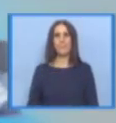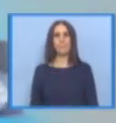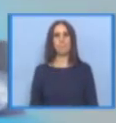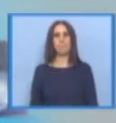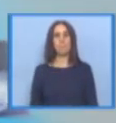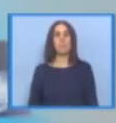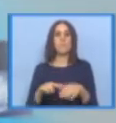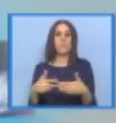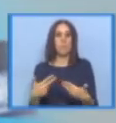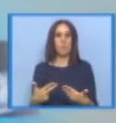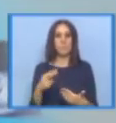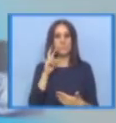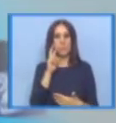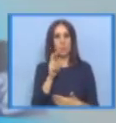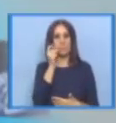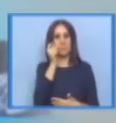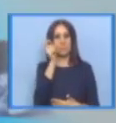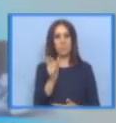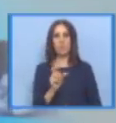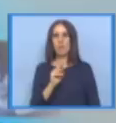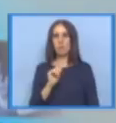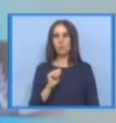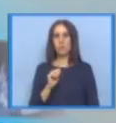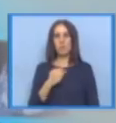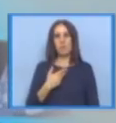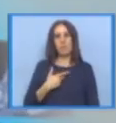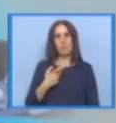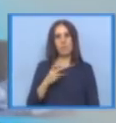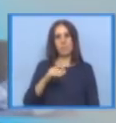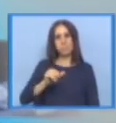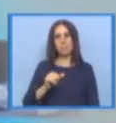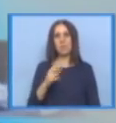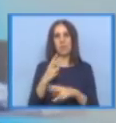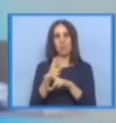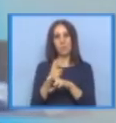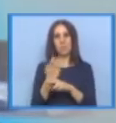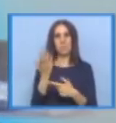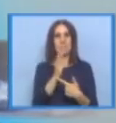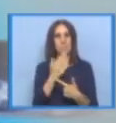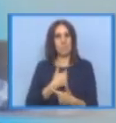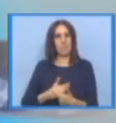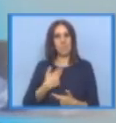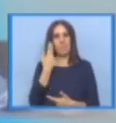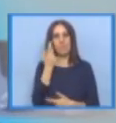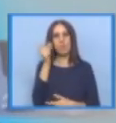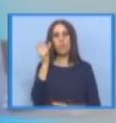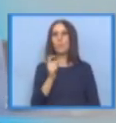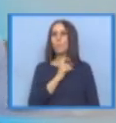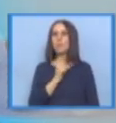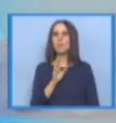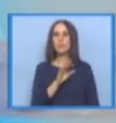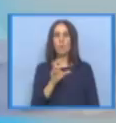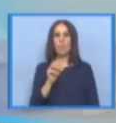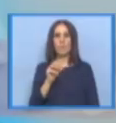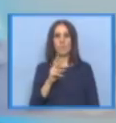agência.eclésia.pt. Agora olhamos Carlos da Áustria e o seu exemplo de vida cristã que motivou o Padre João Vergamota a